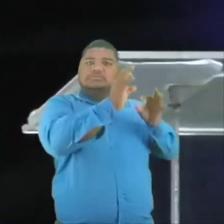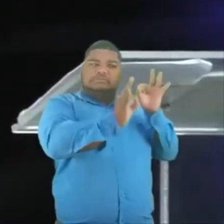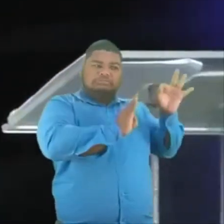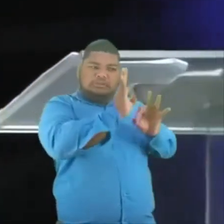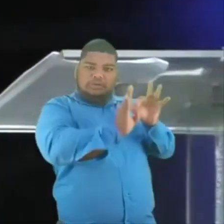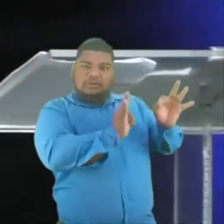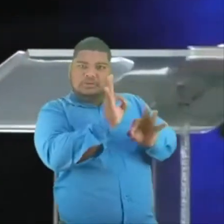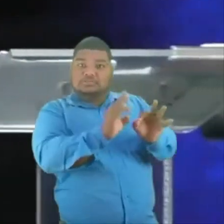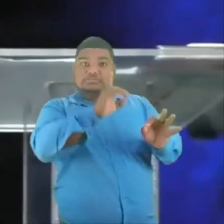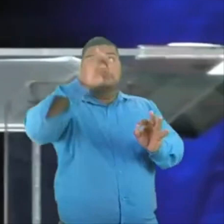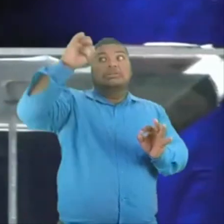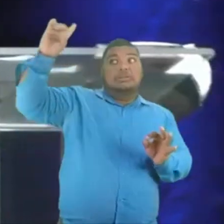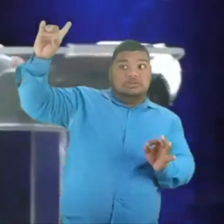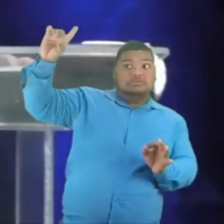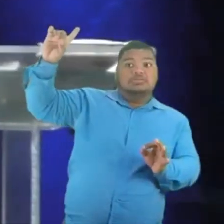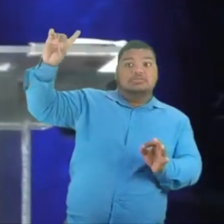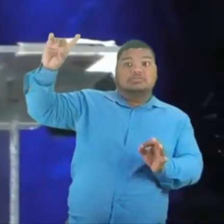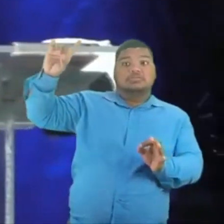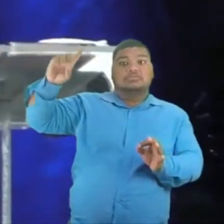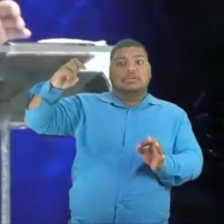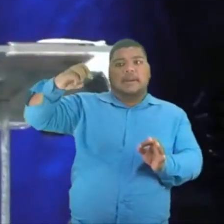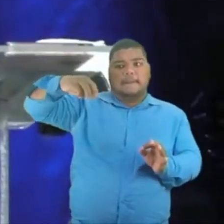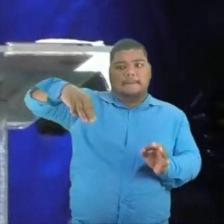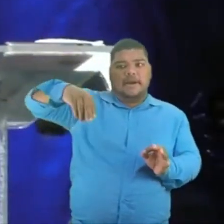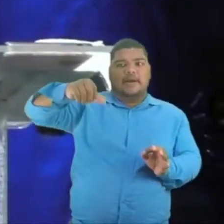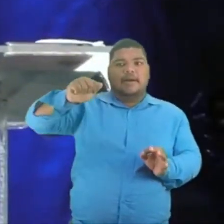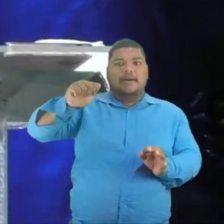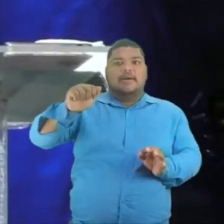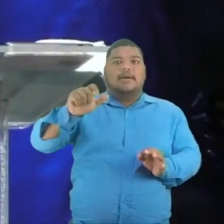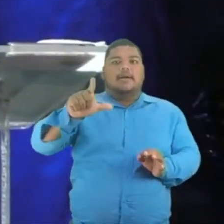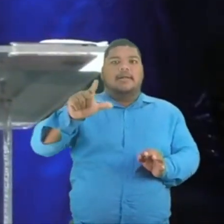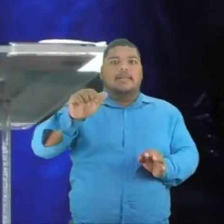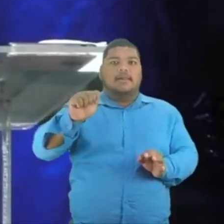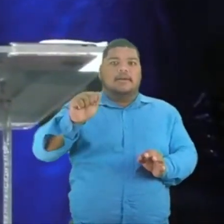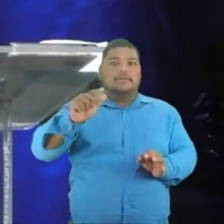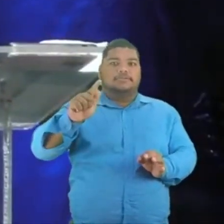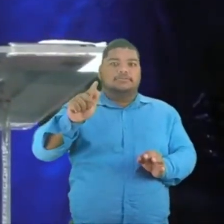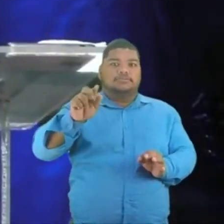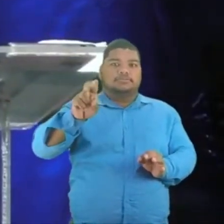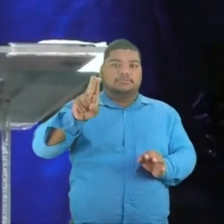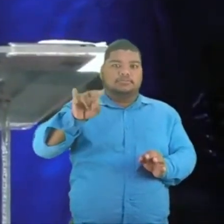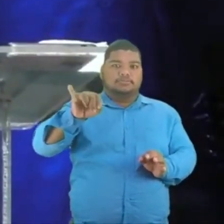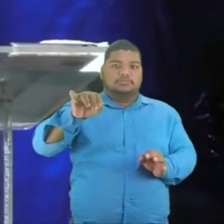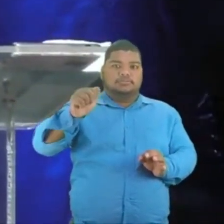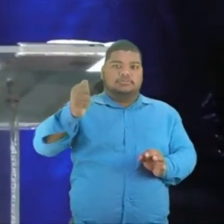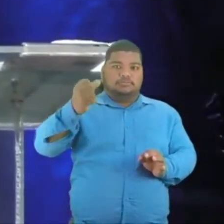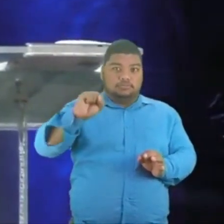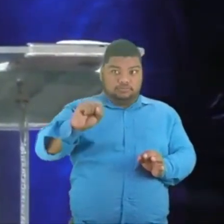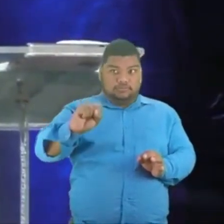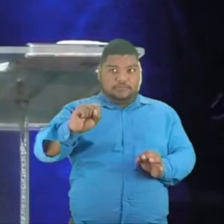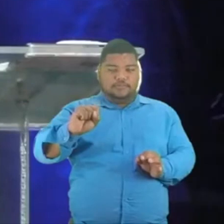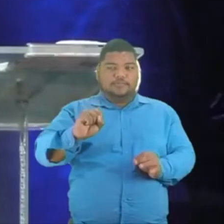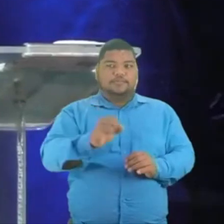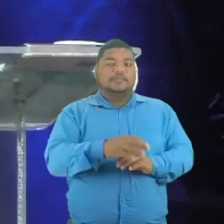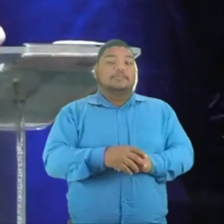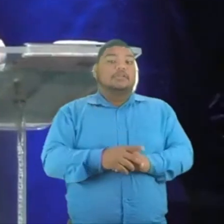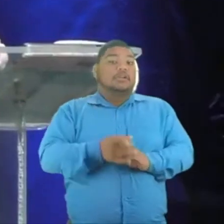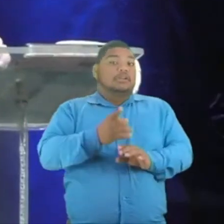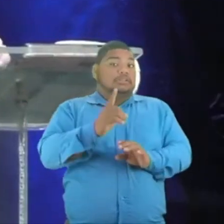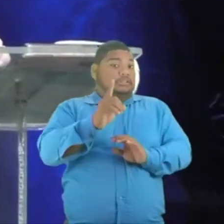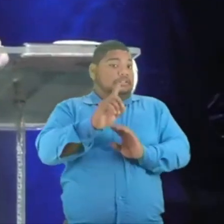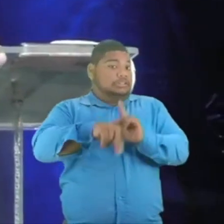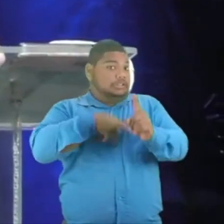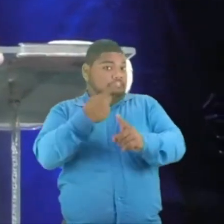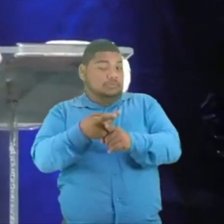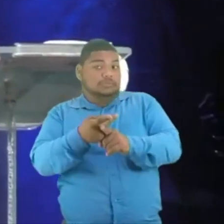momento certo. Malaquias, capítulo 3, verso 16. Depois, aqueles que temiam ao